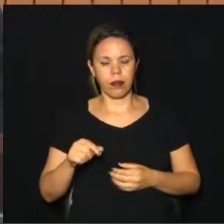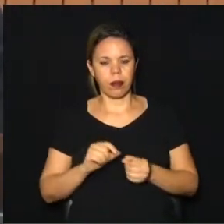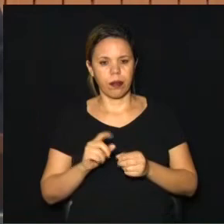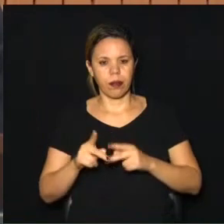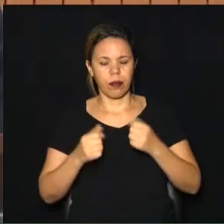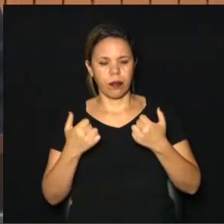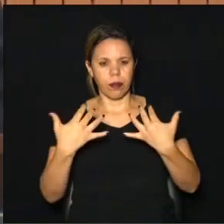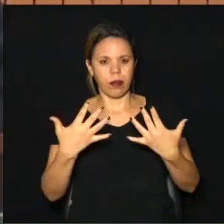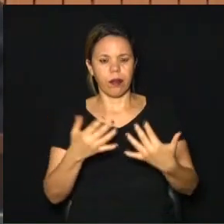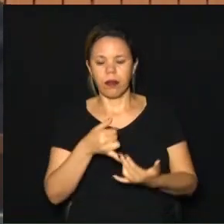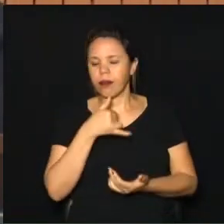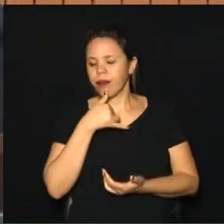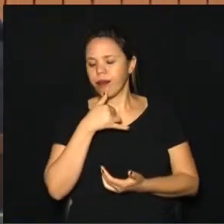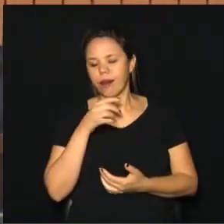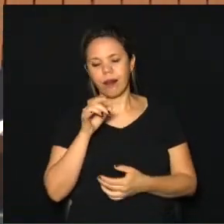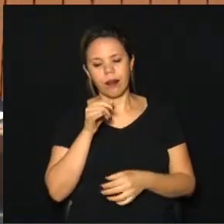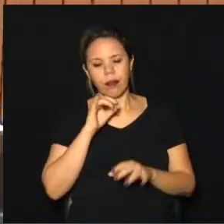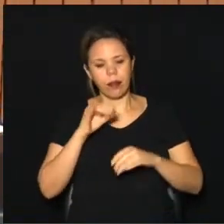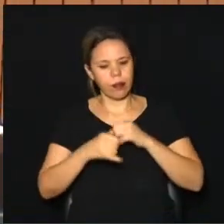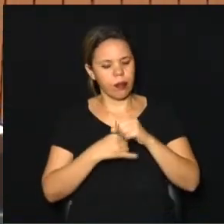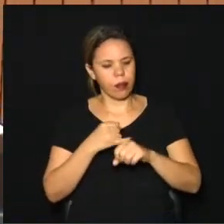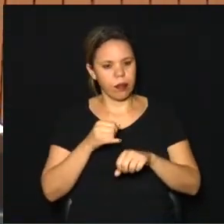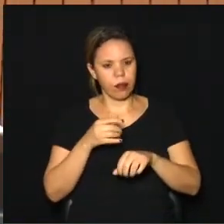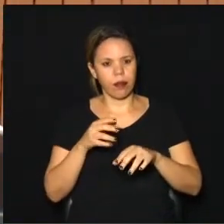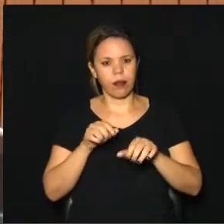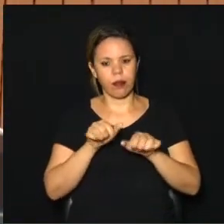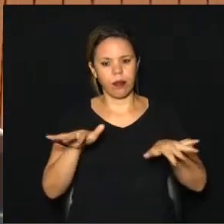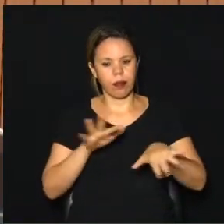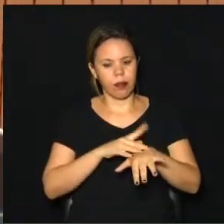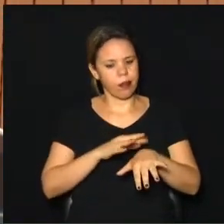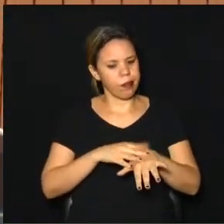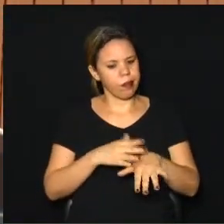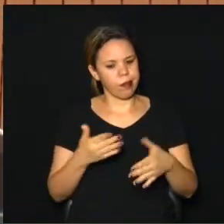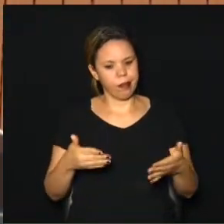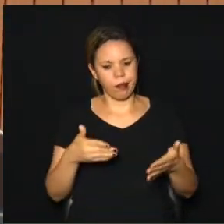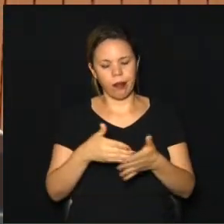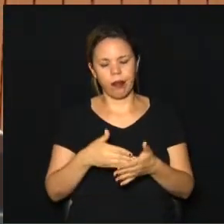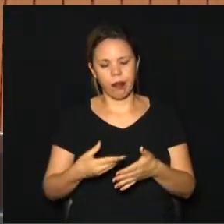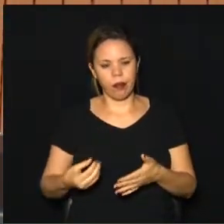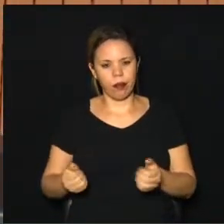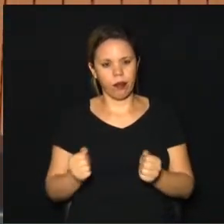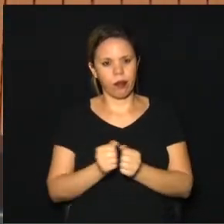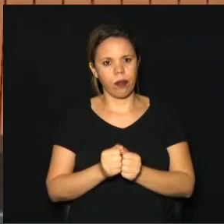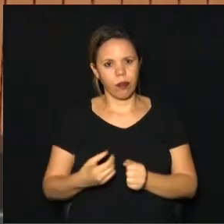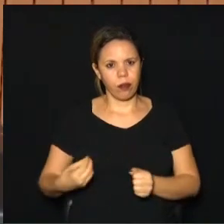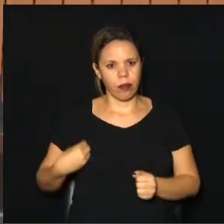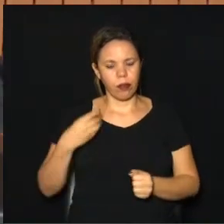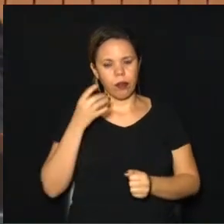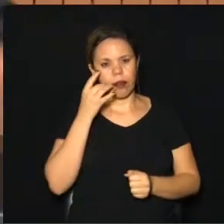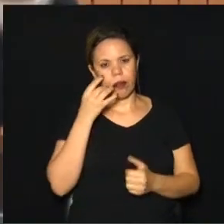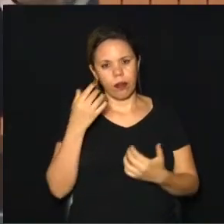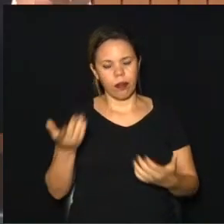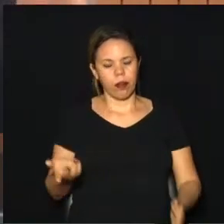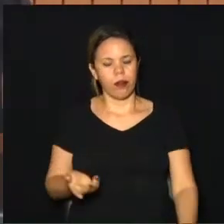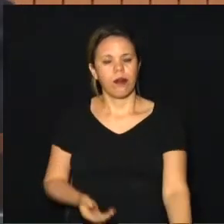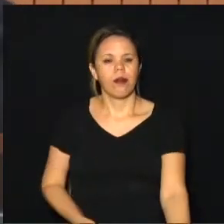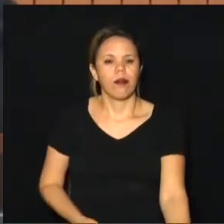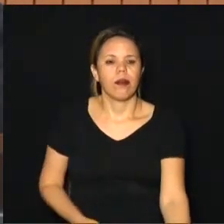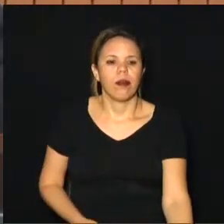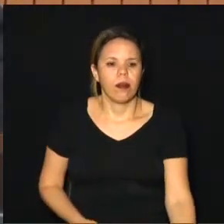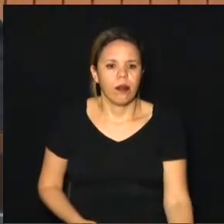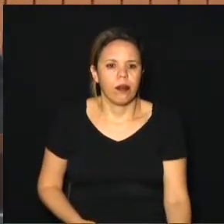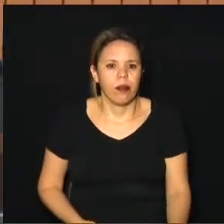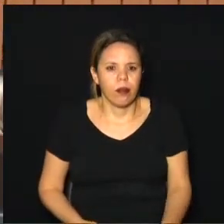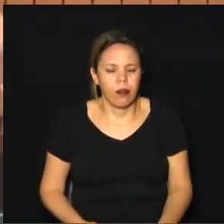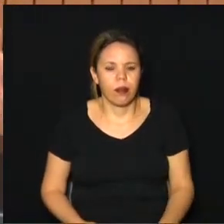pelo público, mas infelizmente a pandemia nos impediu, né, de estar juntos aqui presencialmente, mas não de estarmos